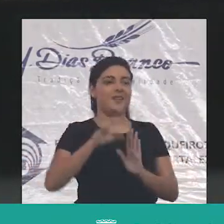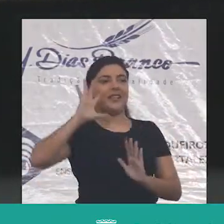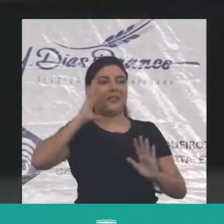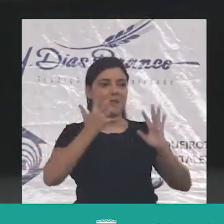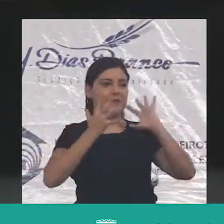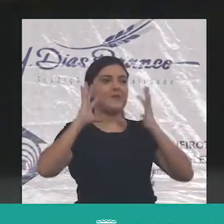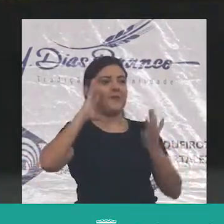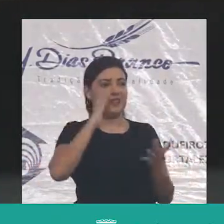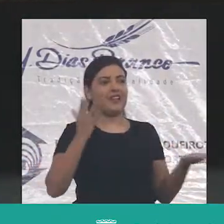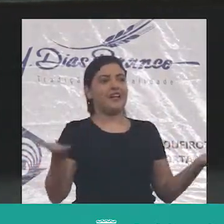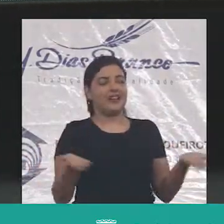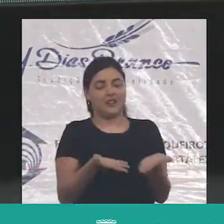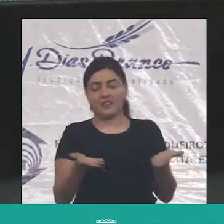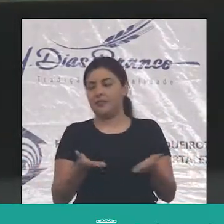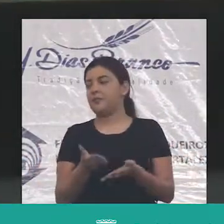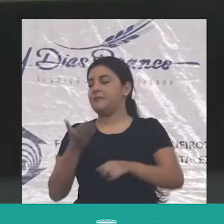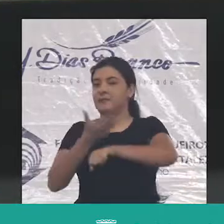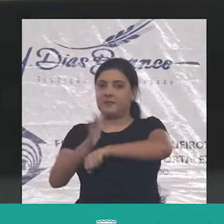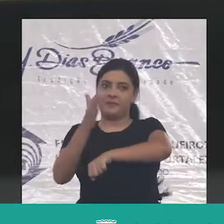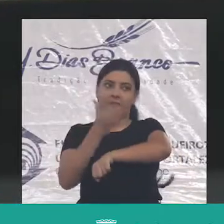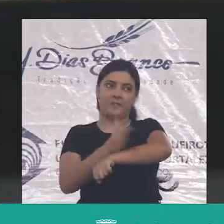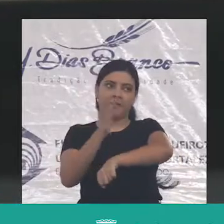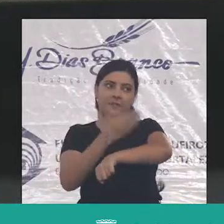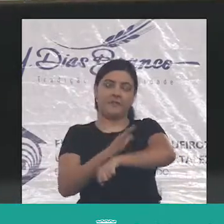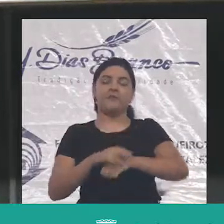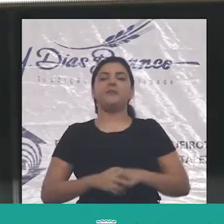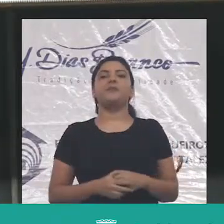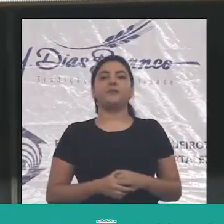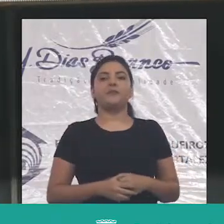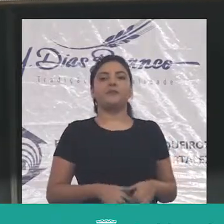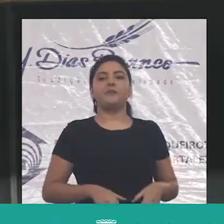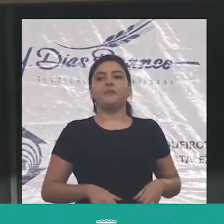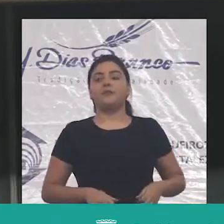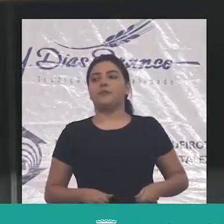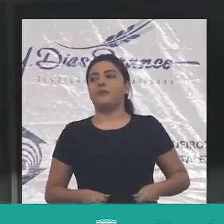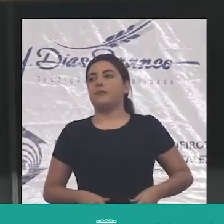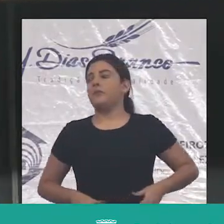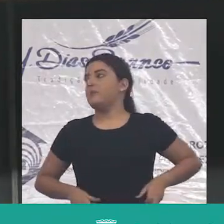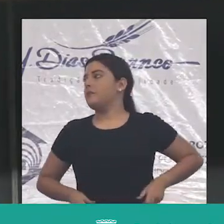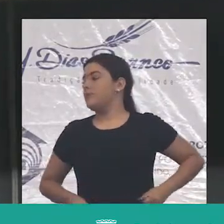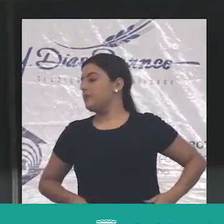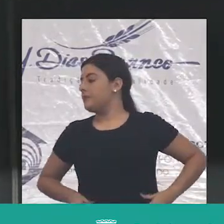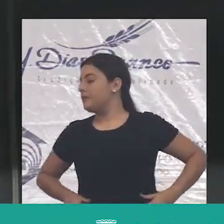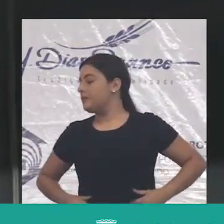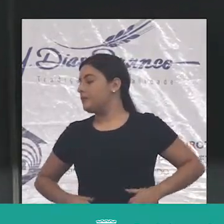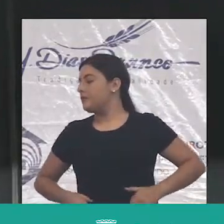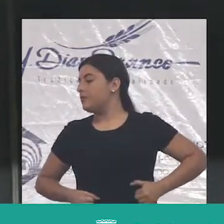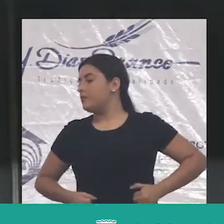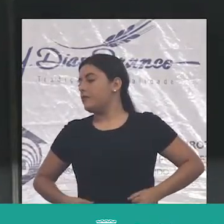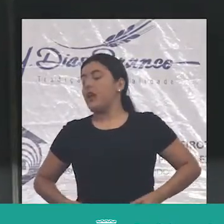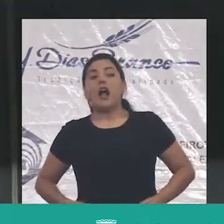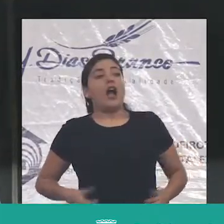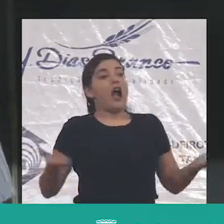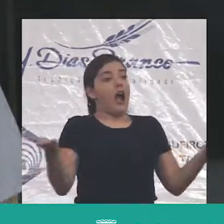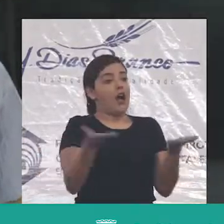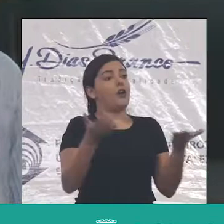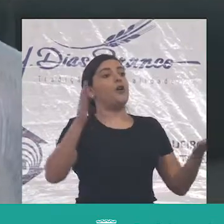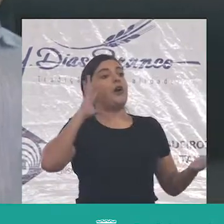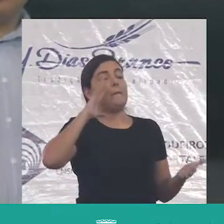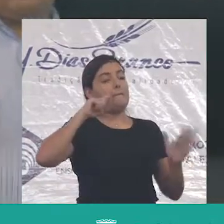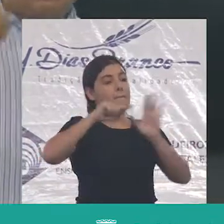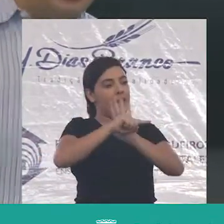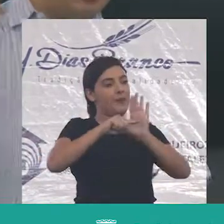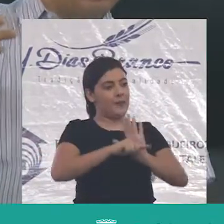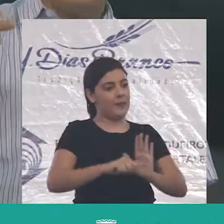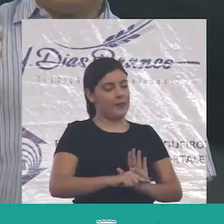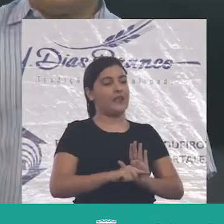a gente começar a fazer exercícios do material de vocês aí. E eu vou fazer um por um os exercícios